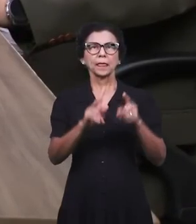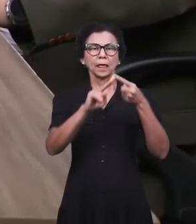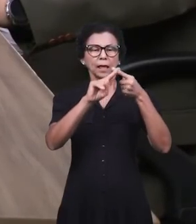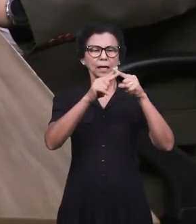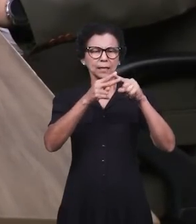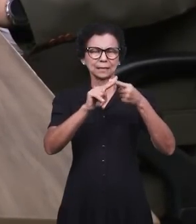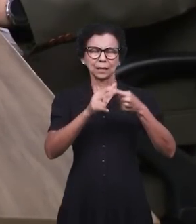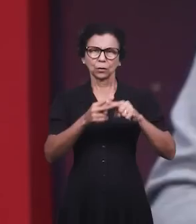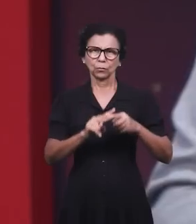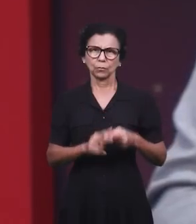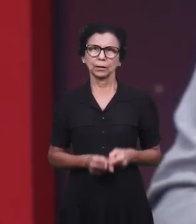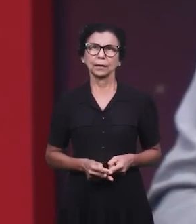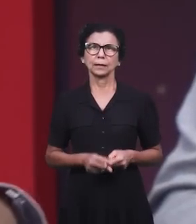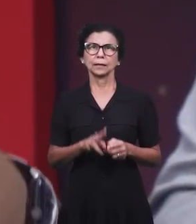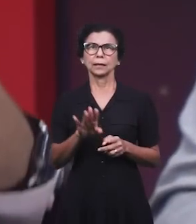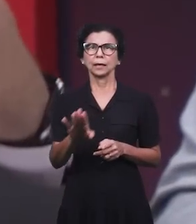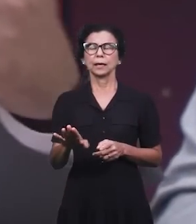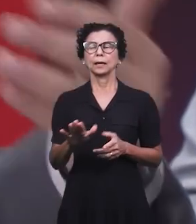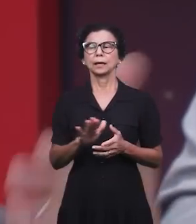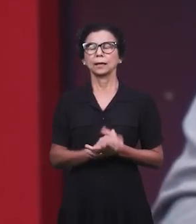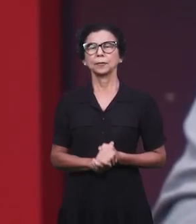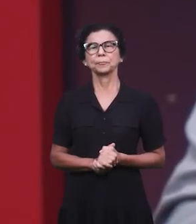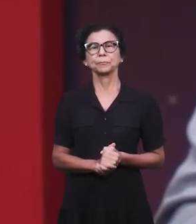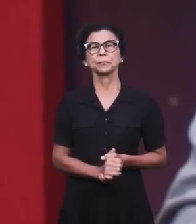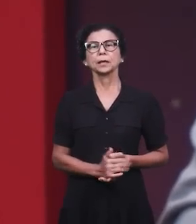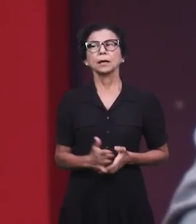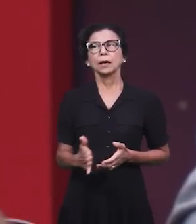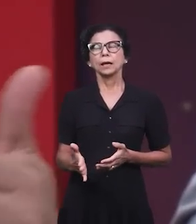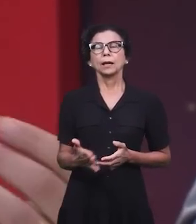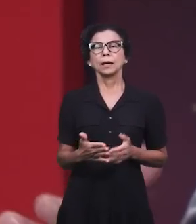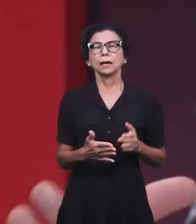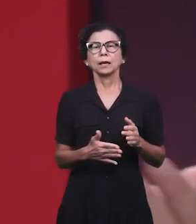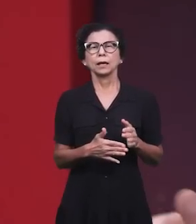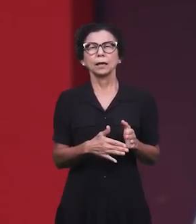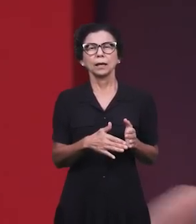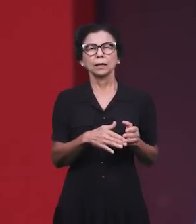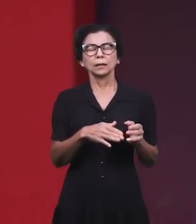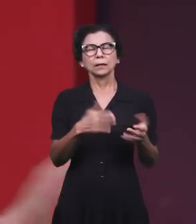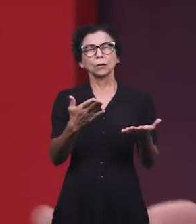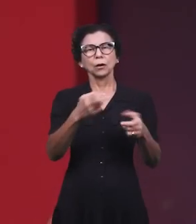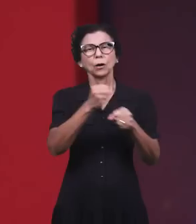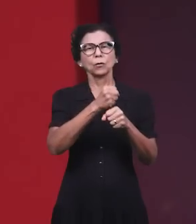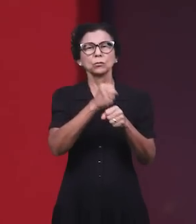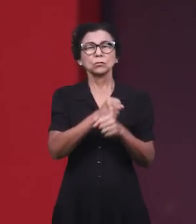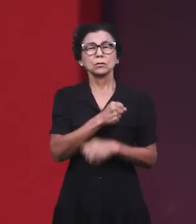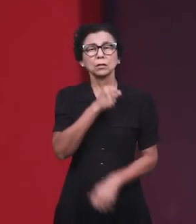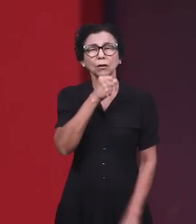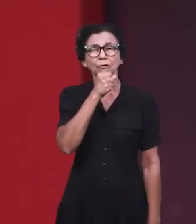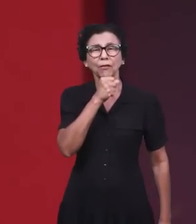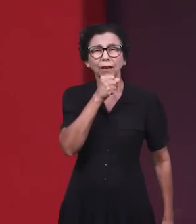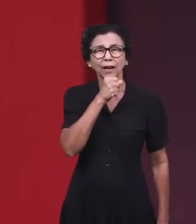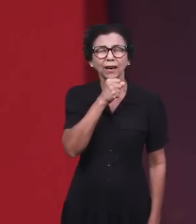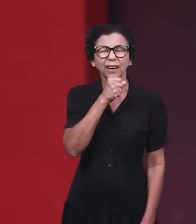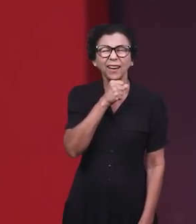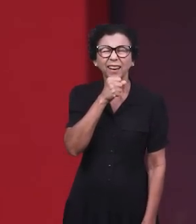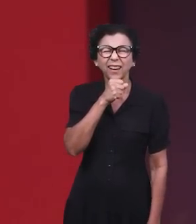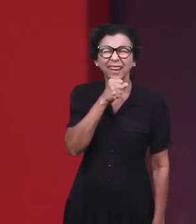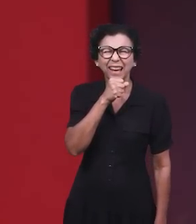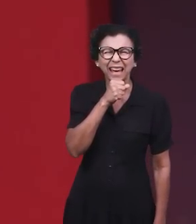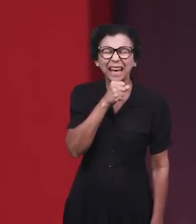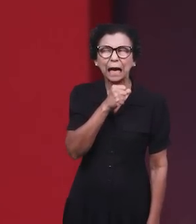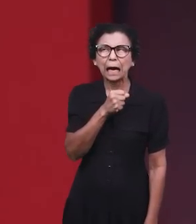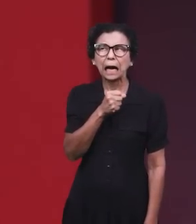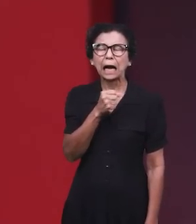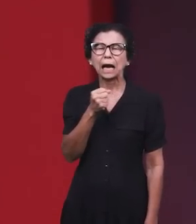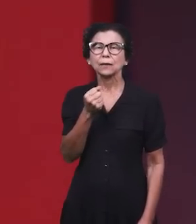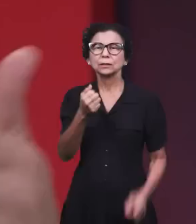você vai dar, devolver àquela estrutura a sua capacidade inicial ou condição original, né? Isso inclui em vários danos,